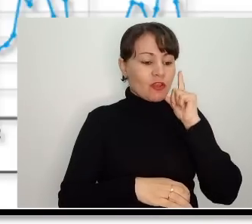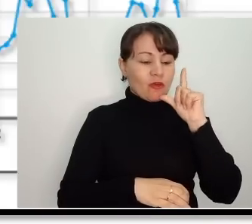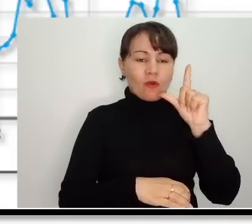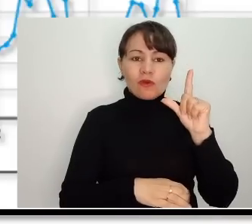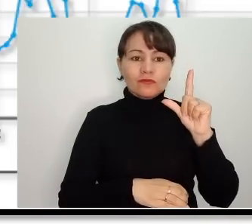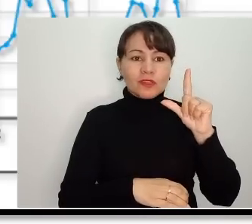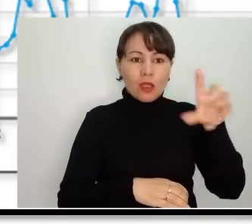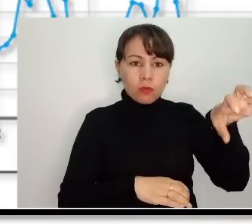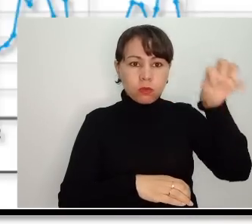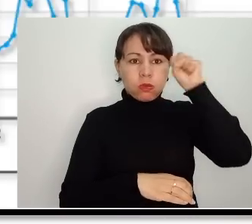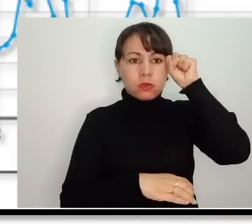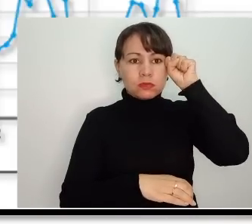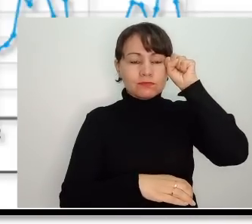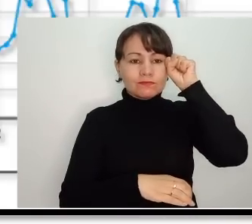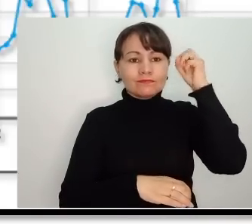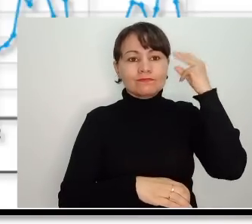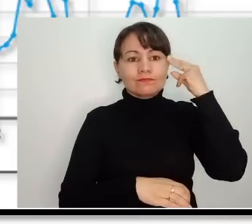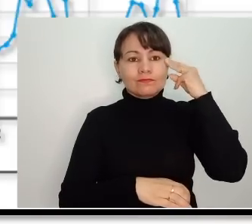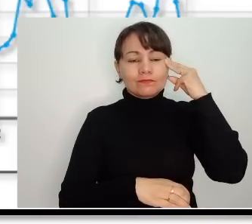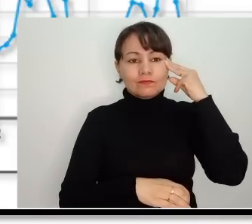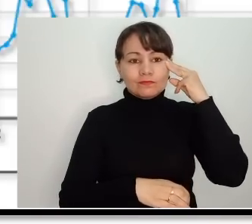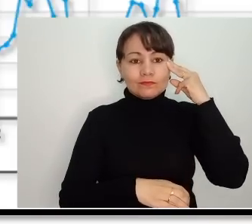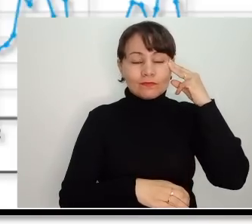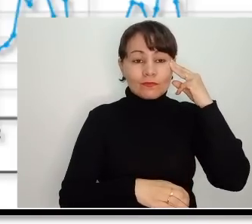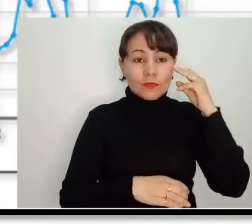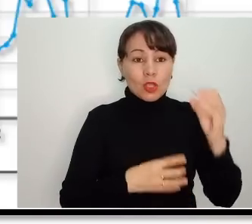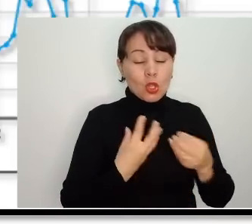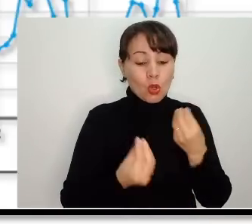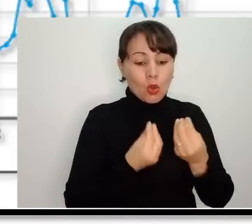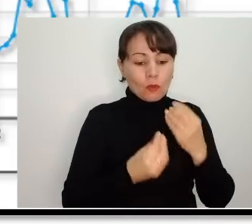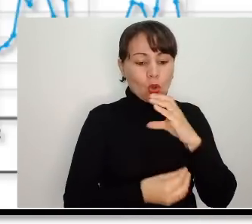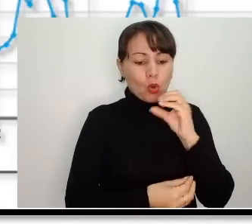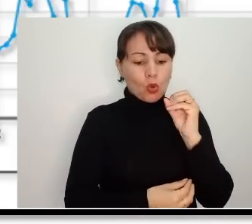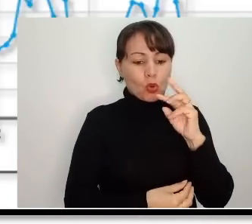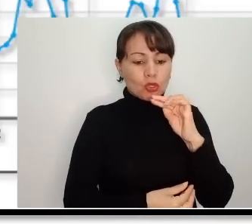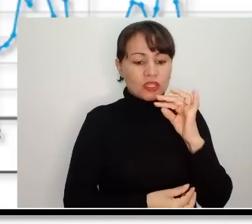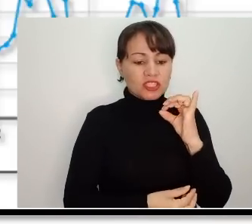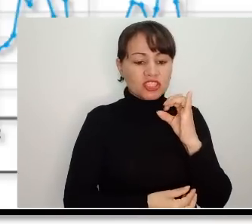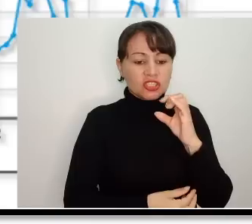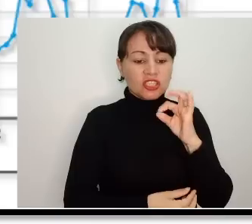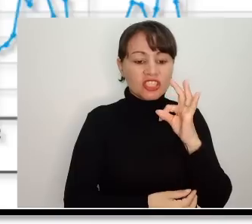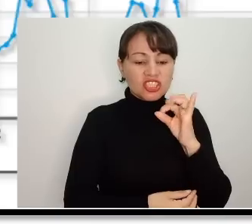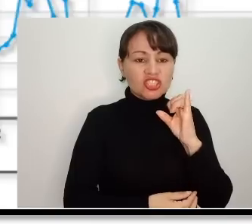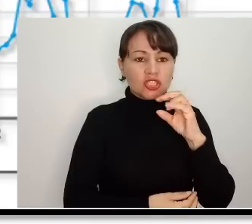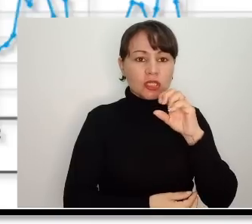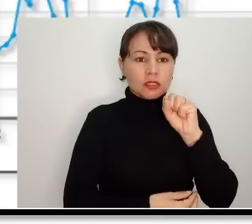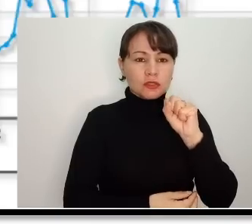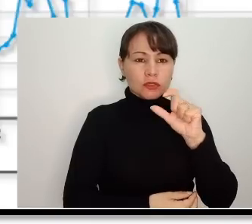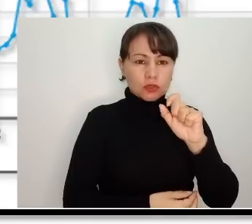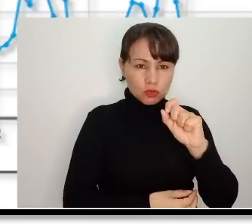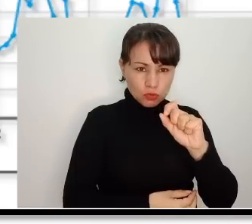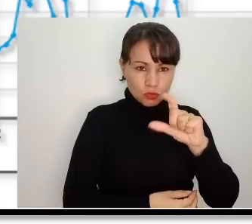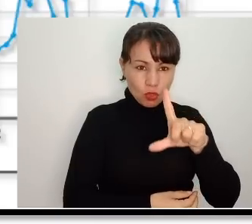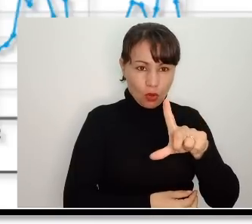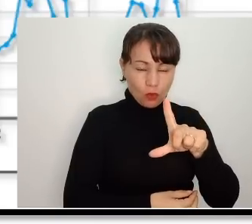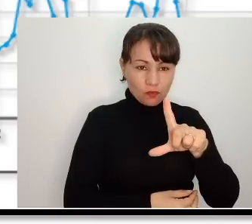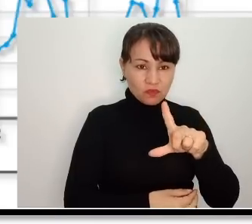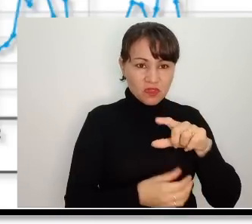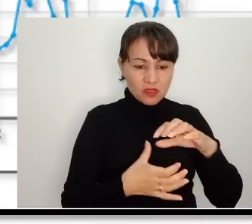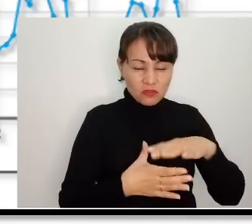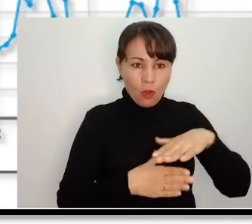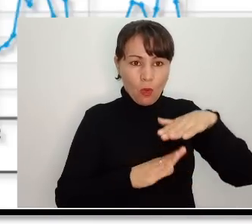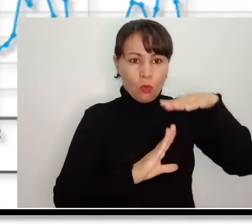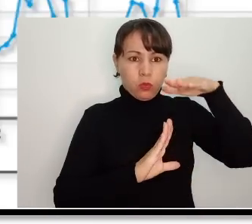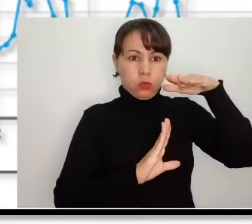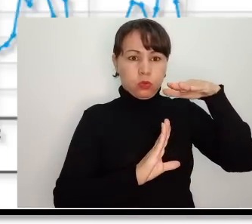consolidação da memória. Assim também como o cortisol, se o meu cortisol estiver alto, que o cortisol